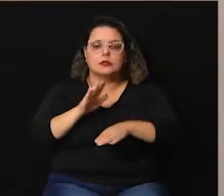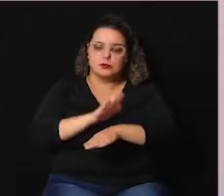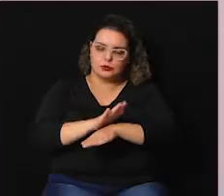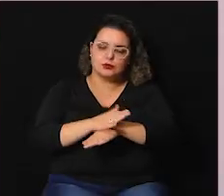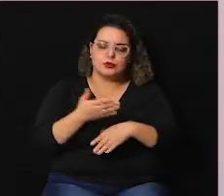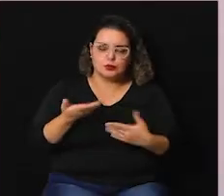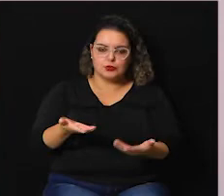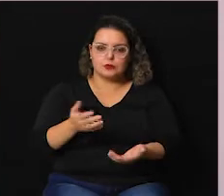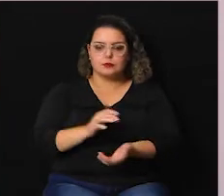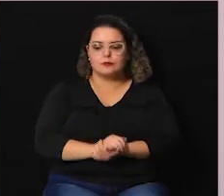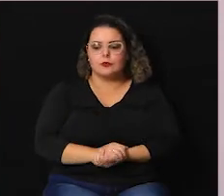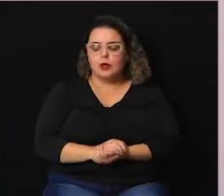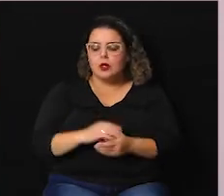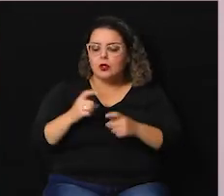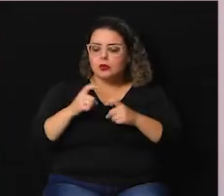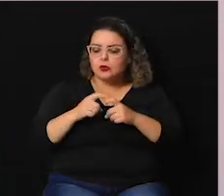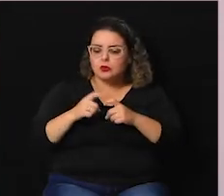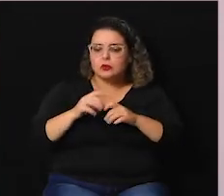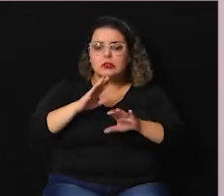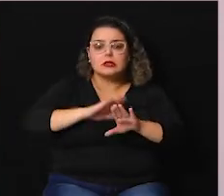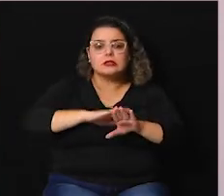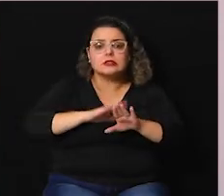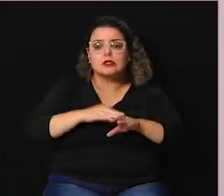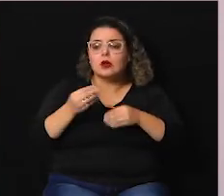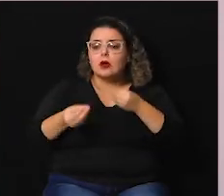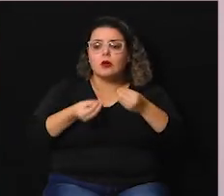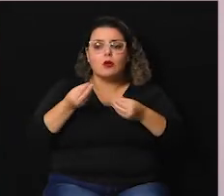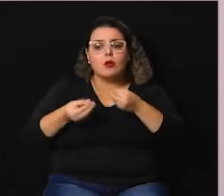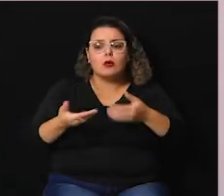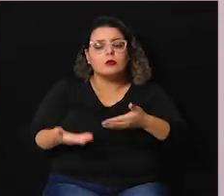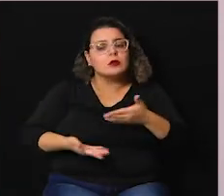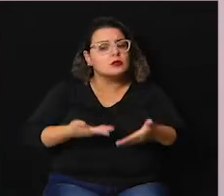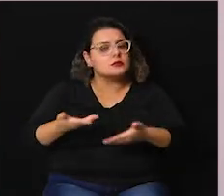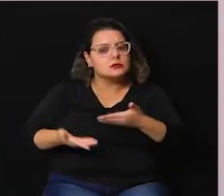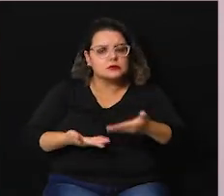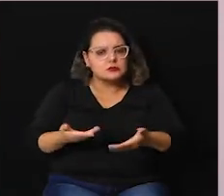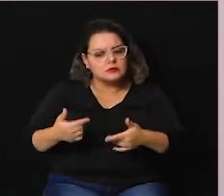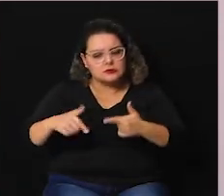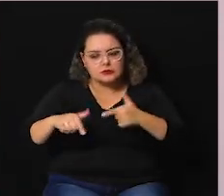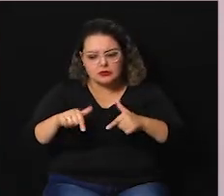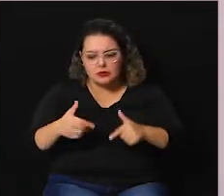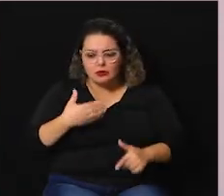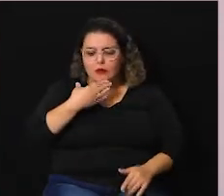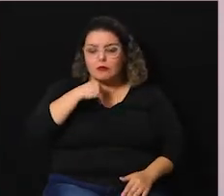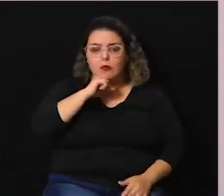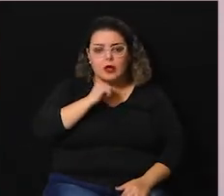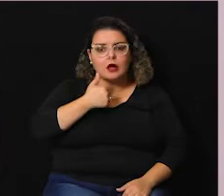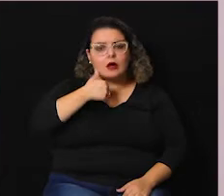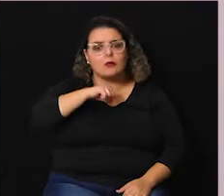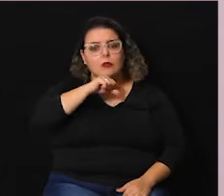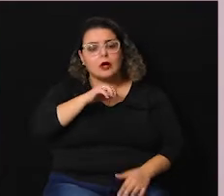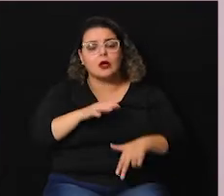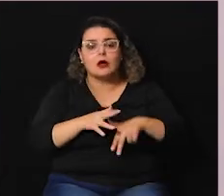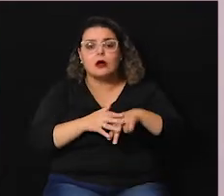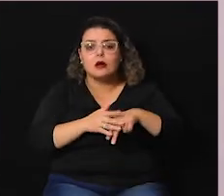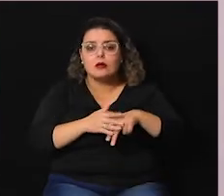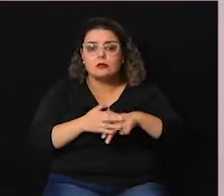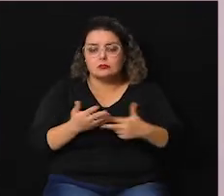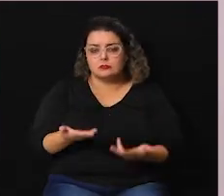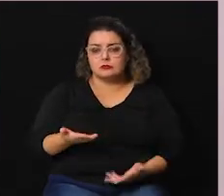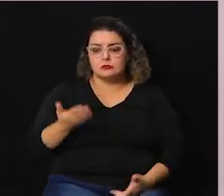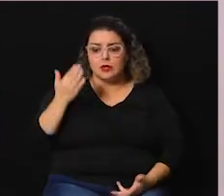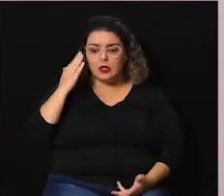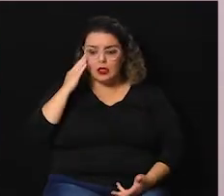caso. Doutora, como que funciona na prática? Como que vocês trabalham, né? Desde os pais até os pacientes,